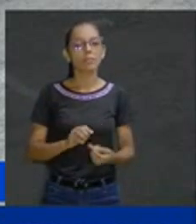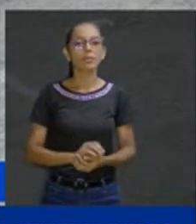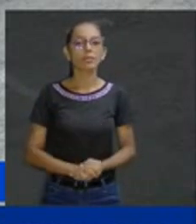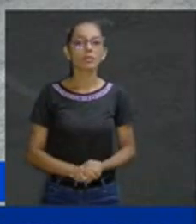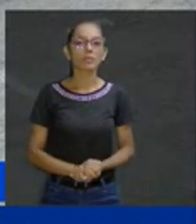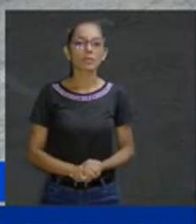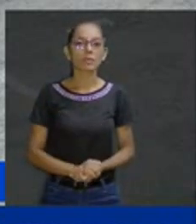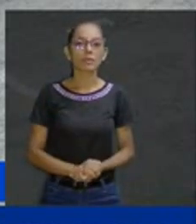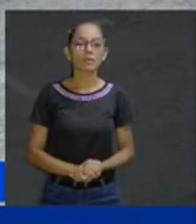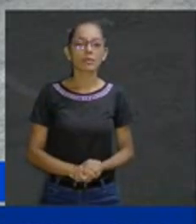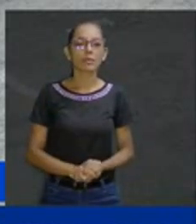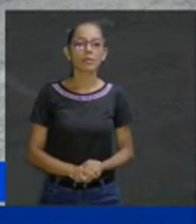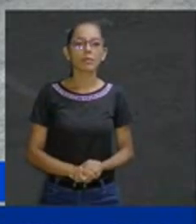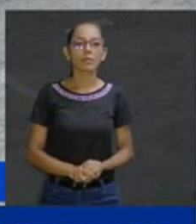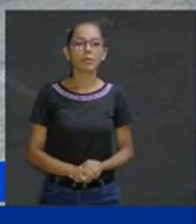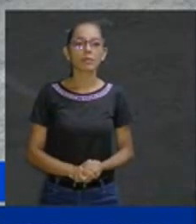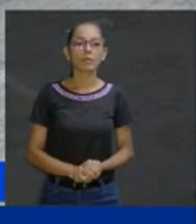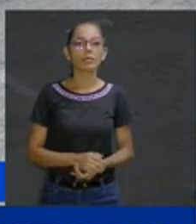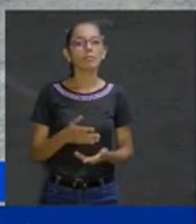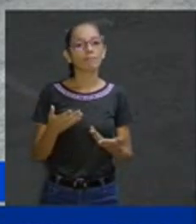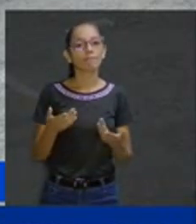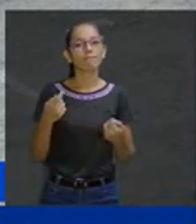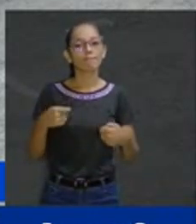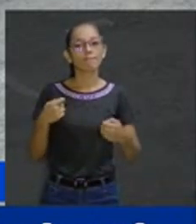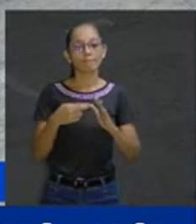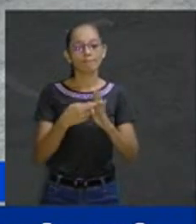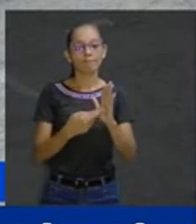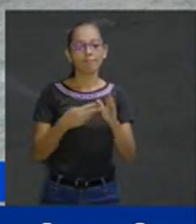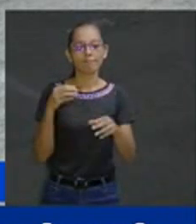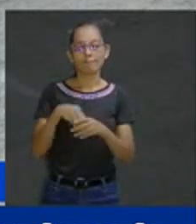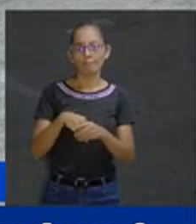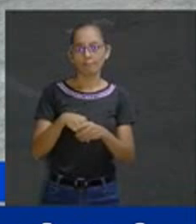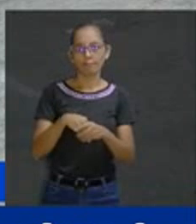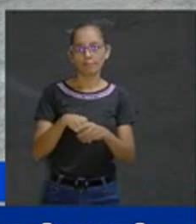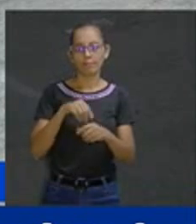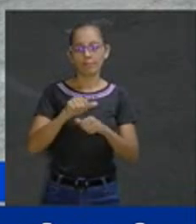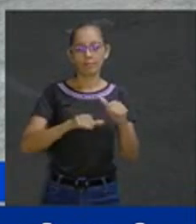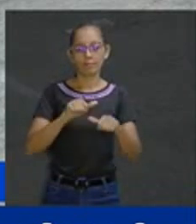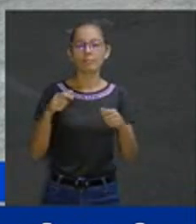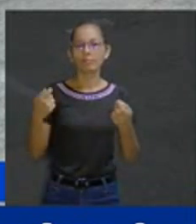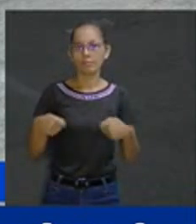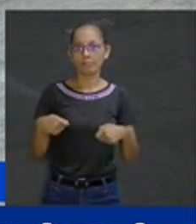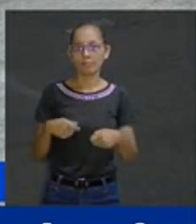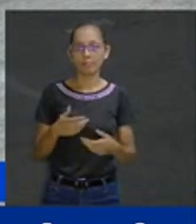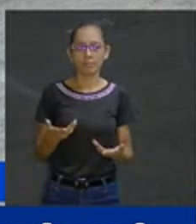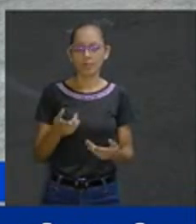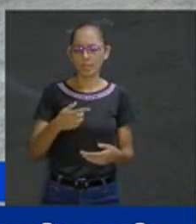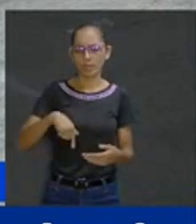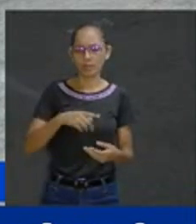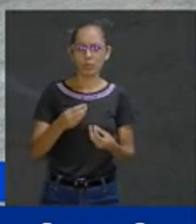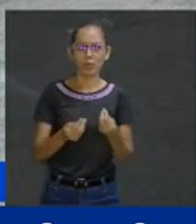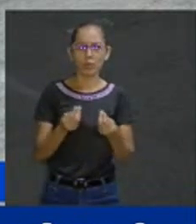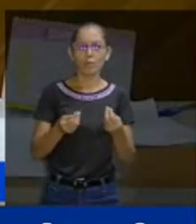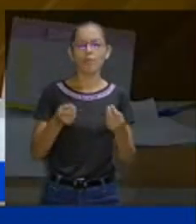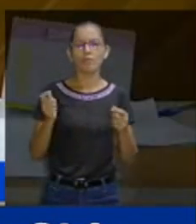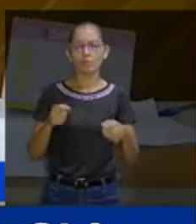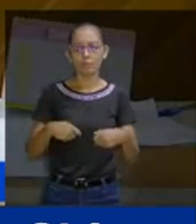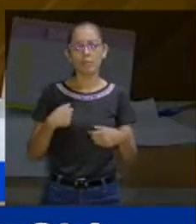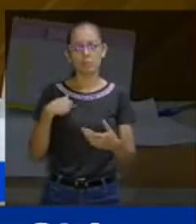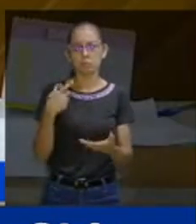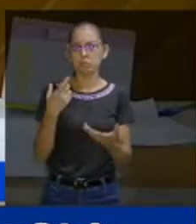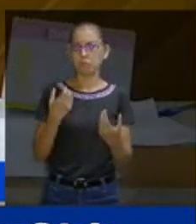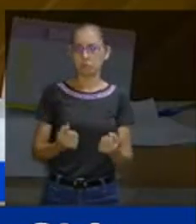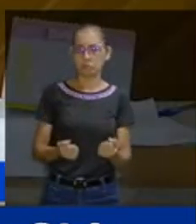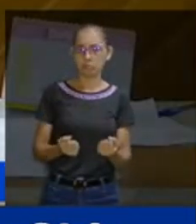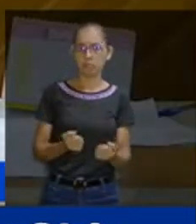o regimento interno. Então, nós proporemos, nós estamos aqui, nós somos um órgão colegiado. Eu estou de acordo